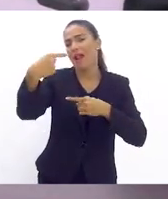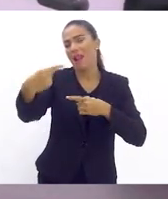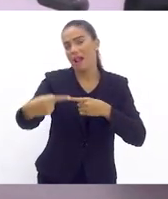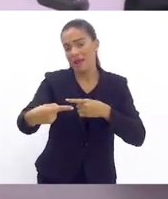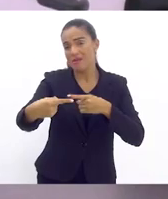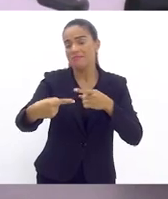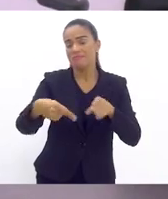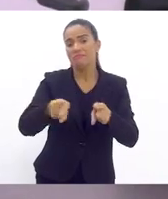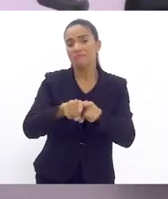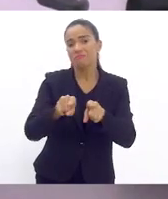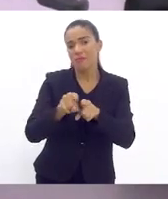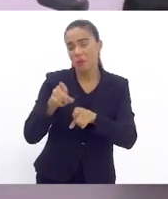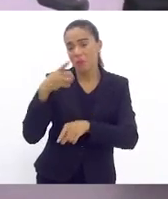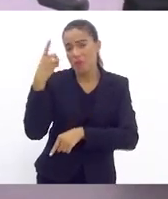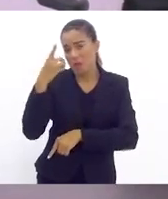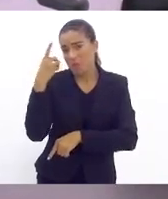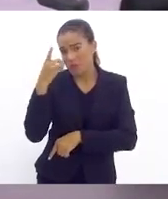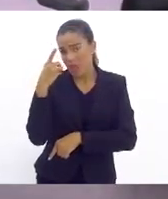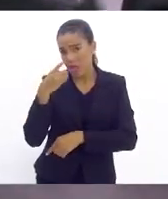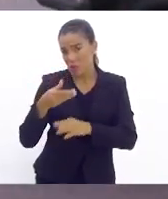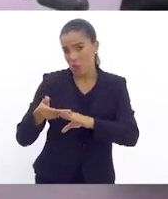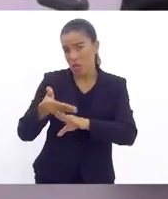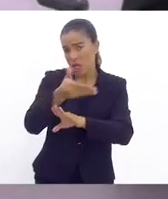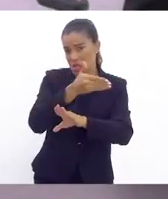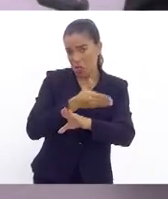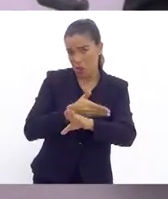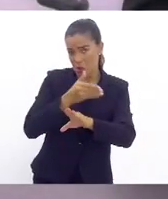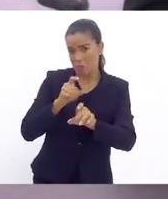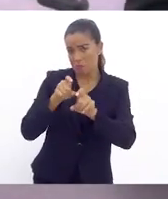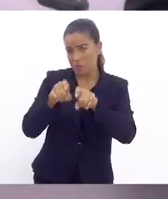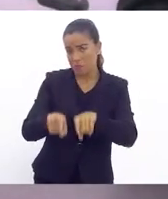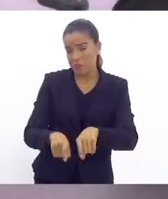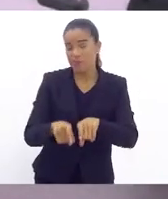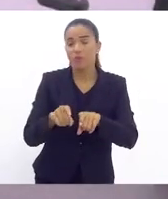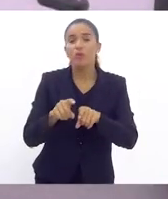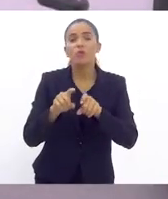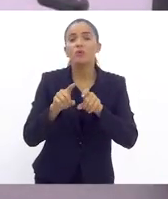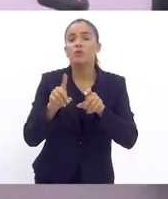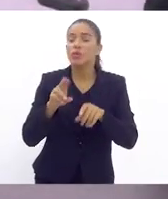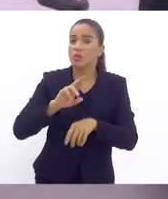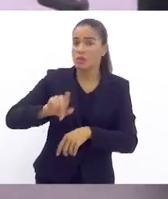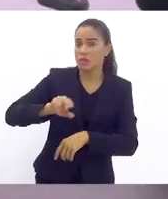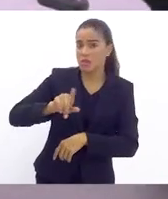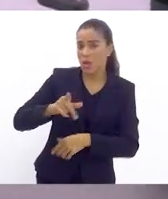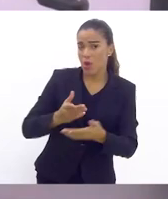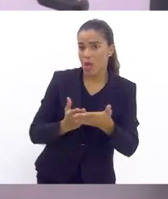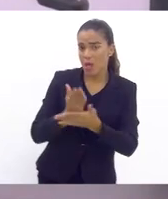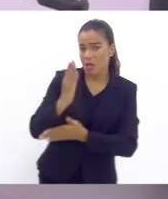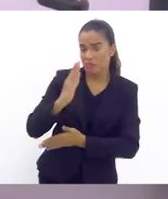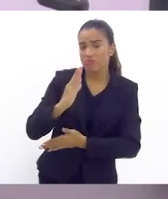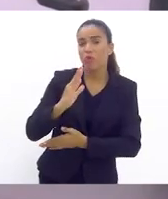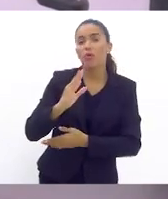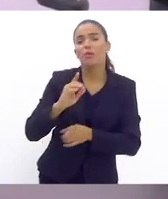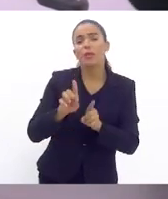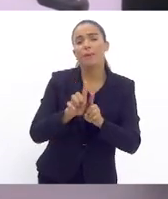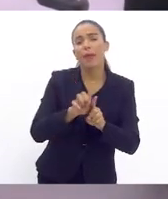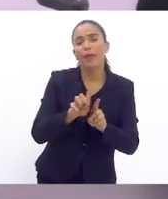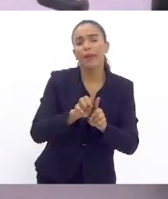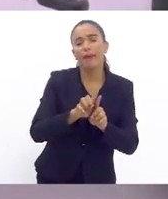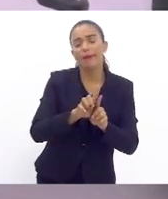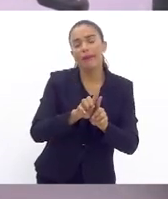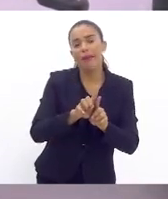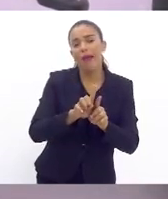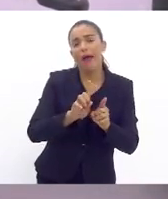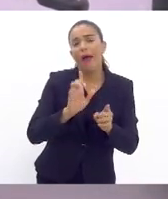apontado pelos deputados como por exemplo educação que não há revogação né o adiamento para